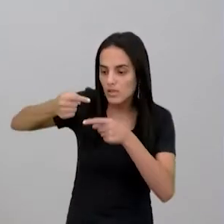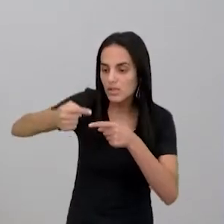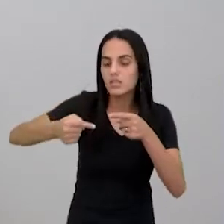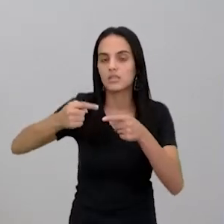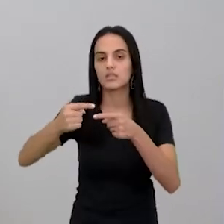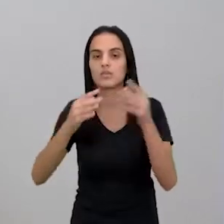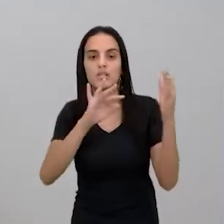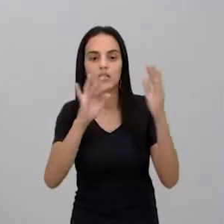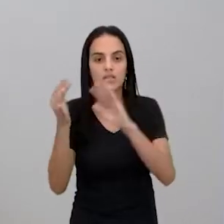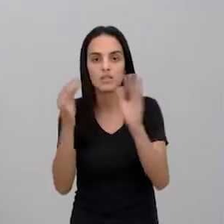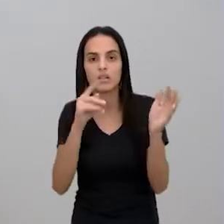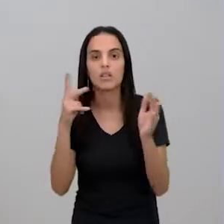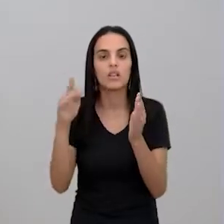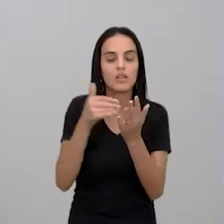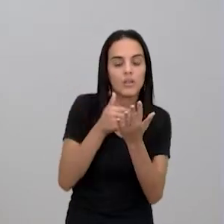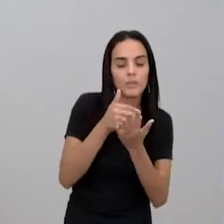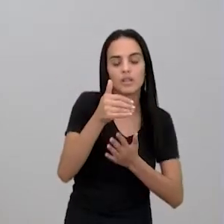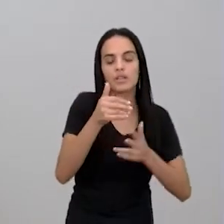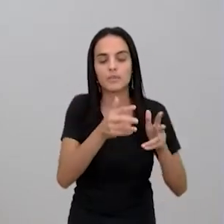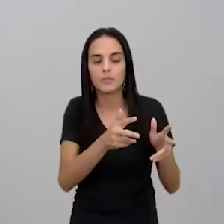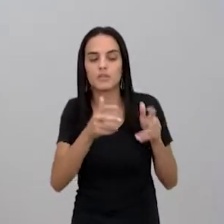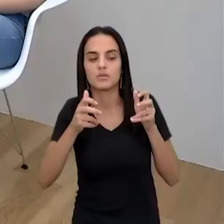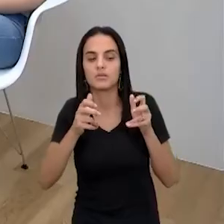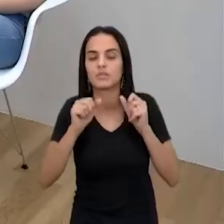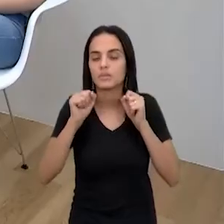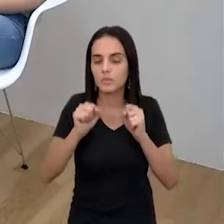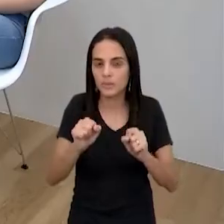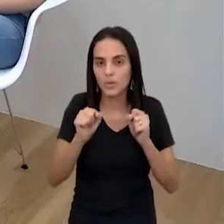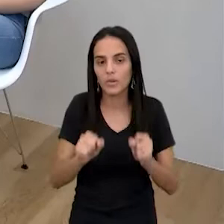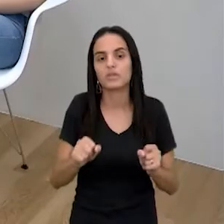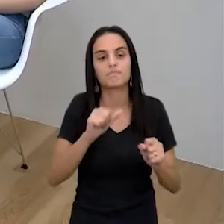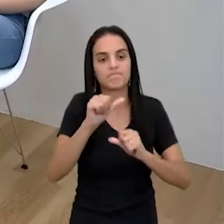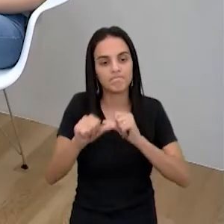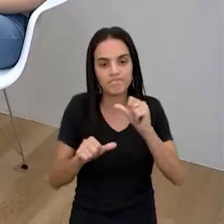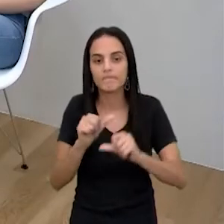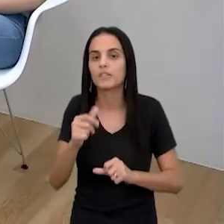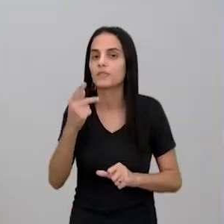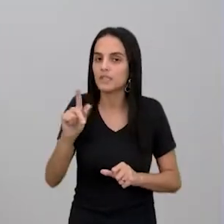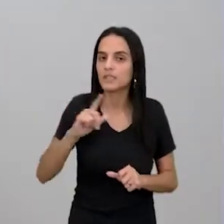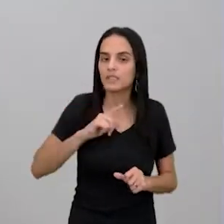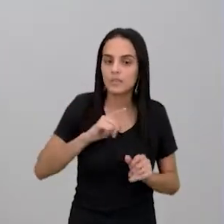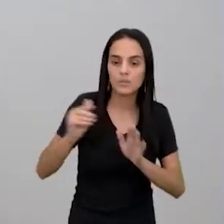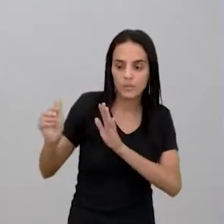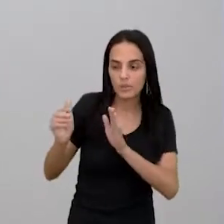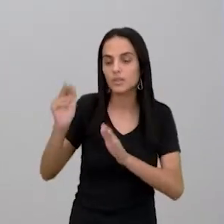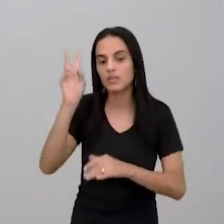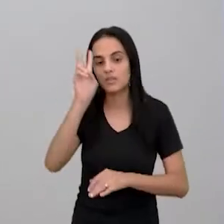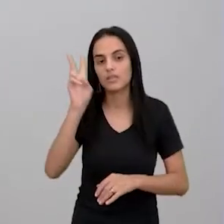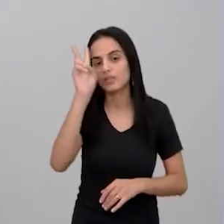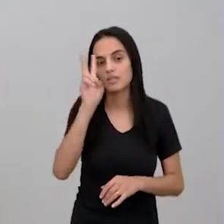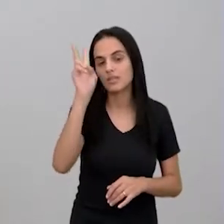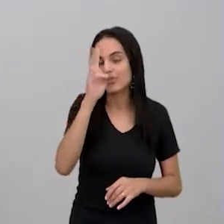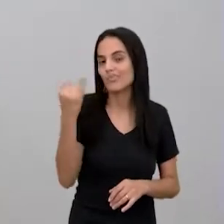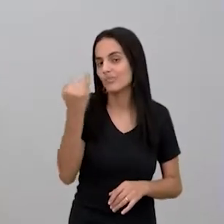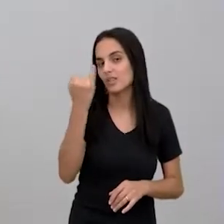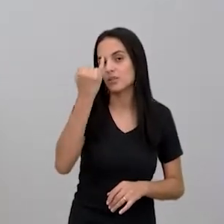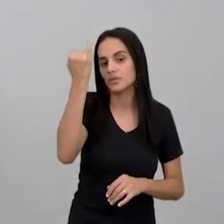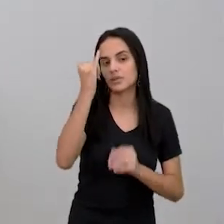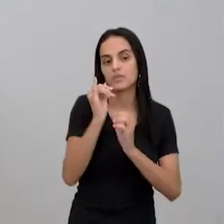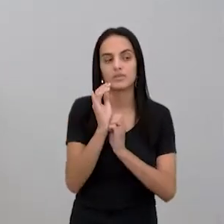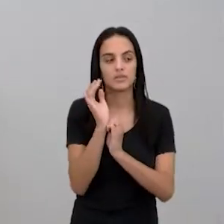vento. E aí você faz com que a estrutura da moagem do trigo fique muito mais rápida, com melhor qualidade, e